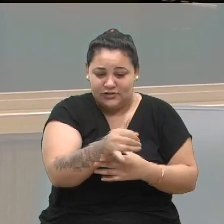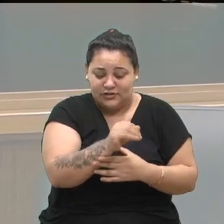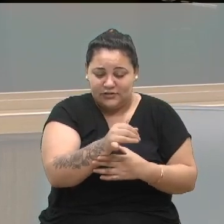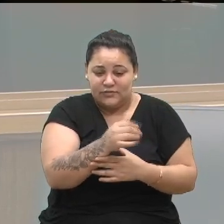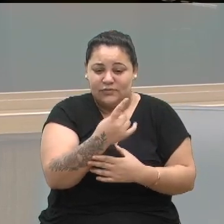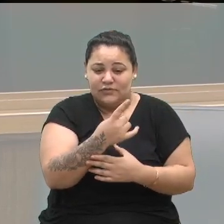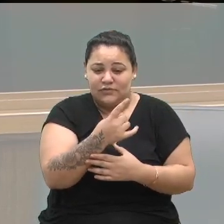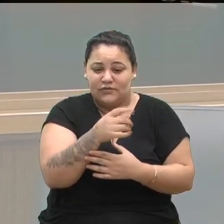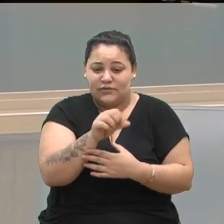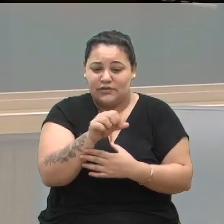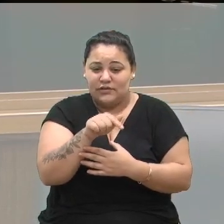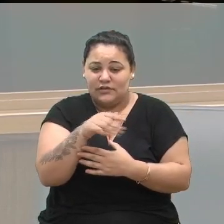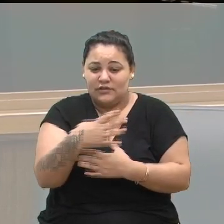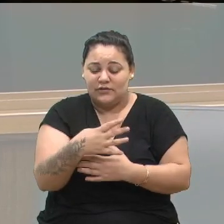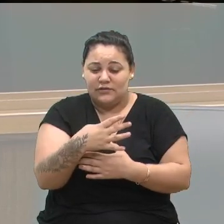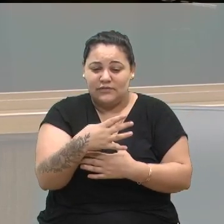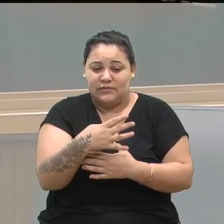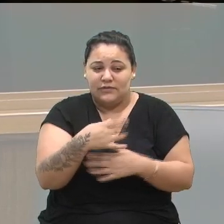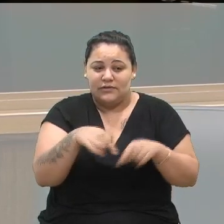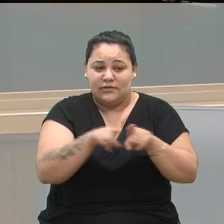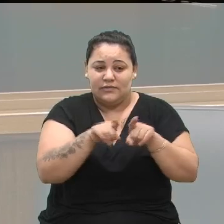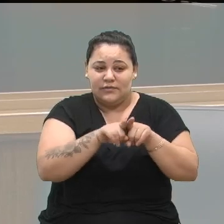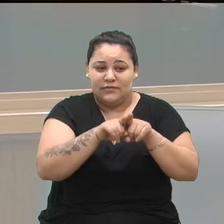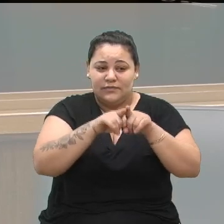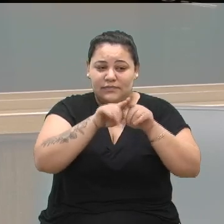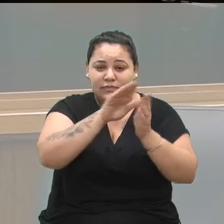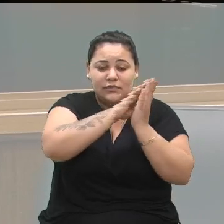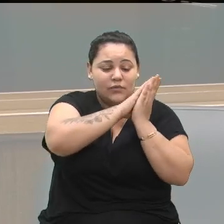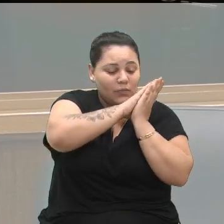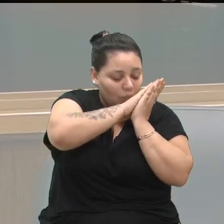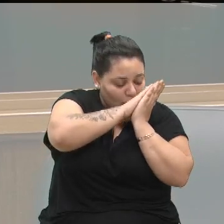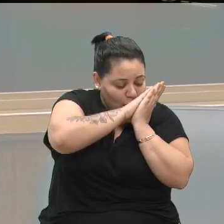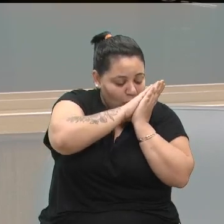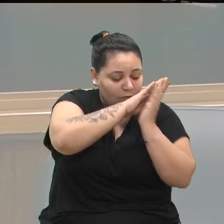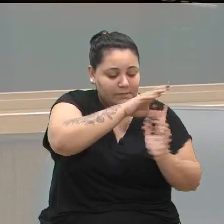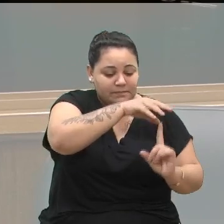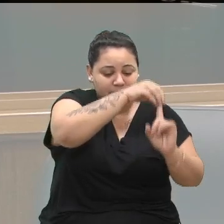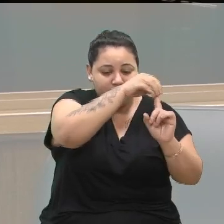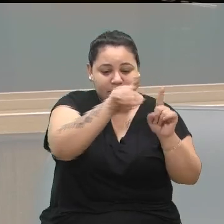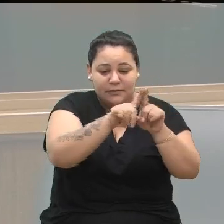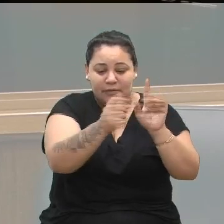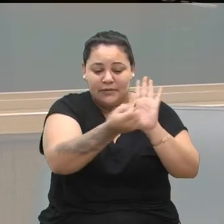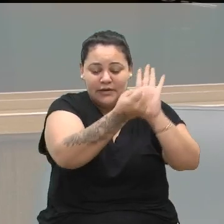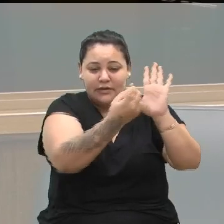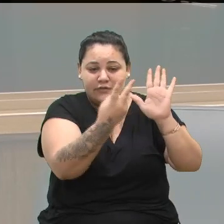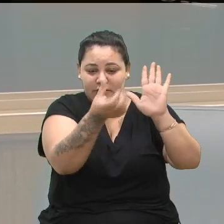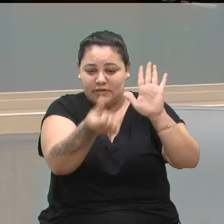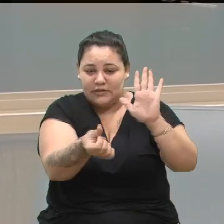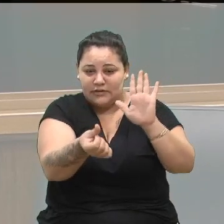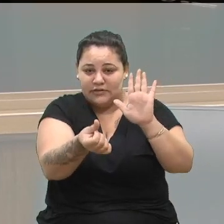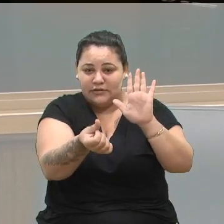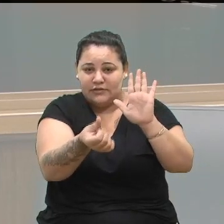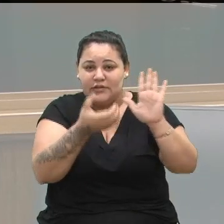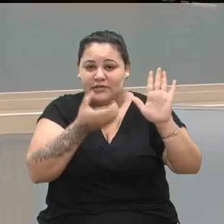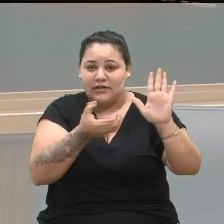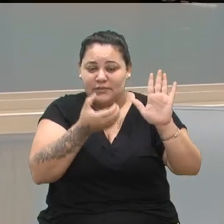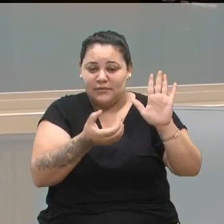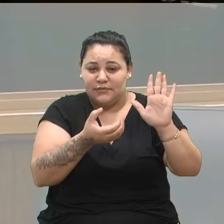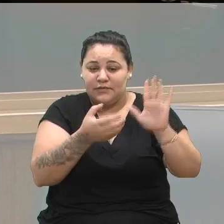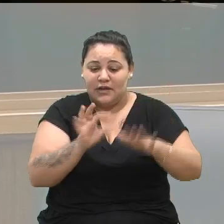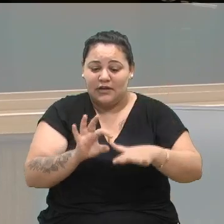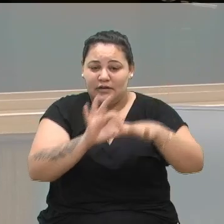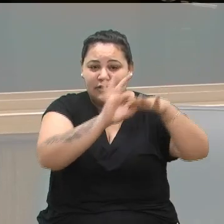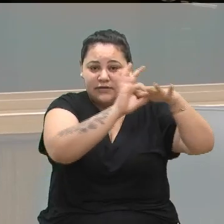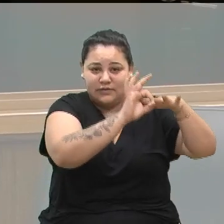pelo Babalorixá Lauro de Oxum, a Associação de Umbanda Caxias teve sua reativação marcada em 26 de dezembro de 95, sob liderança do